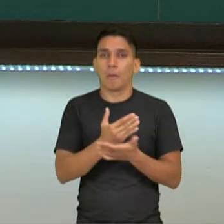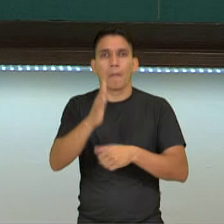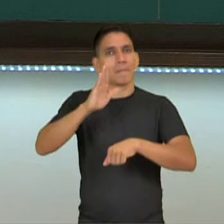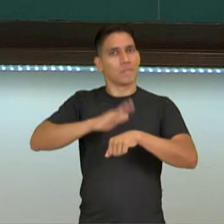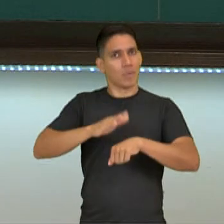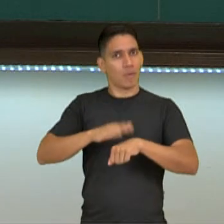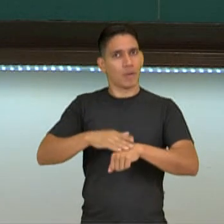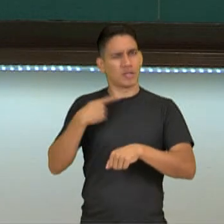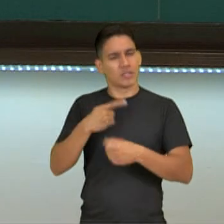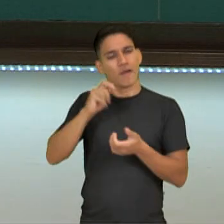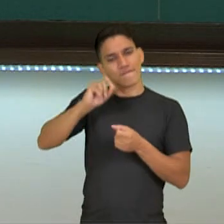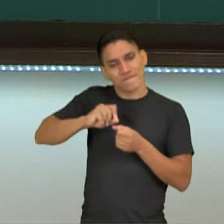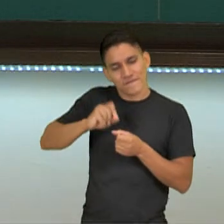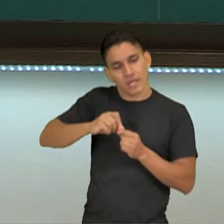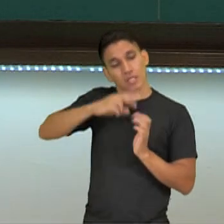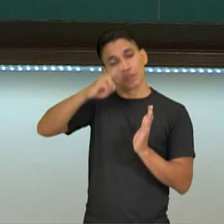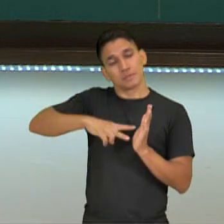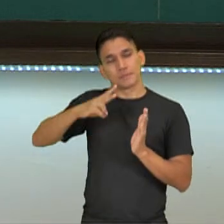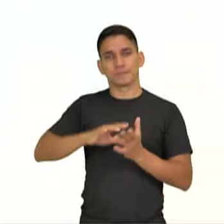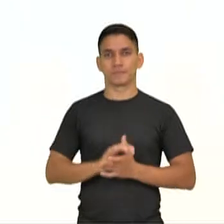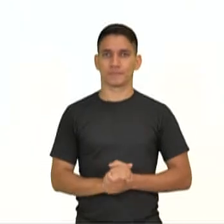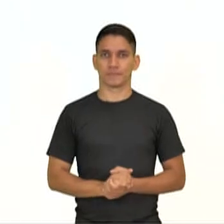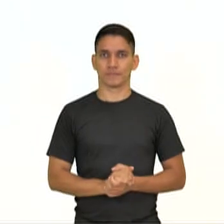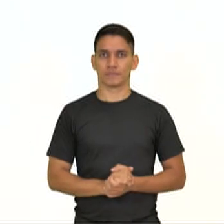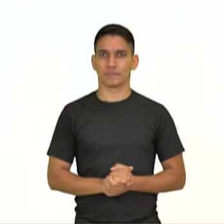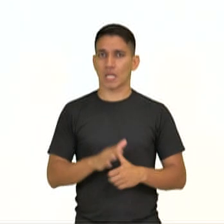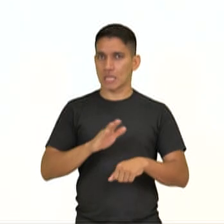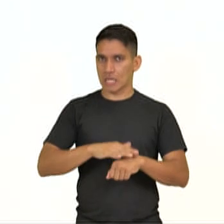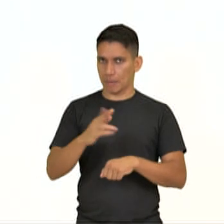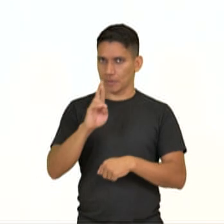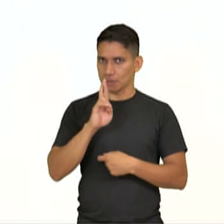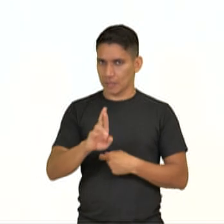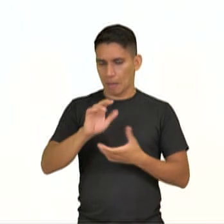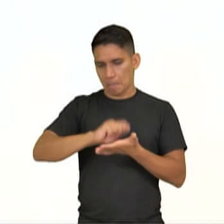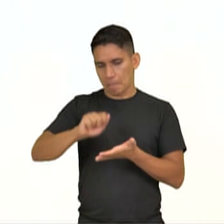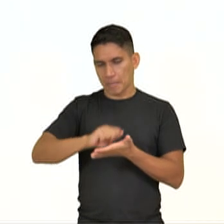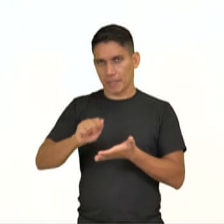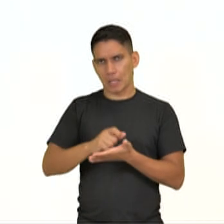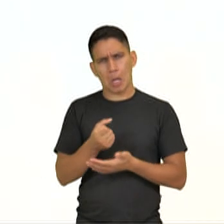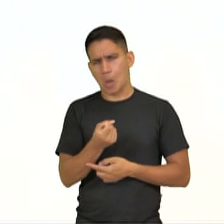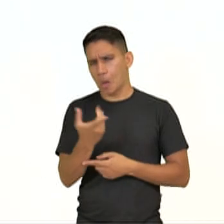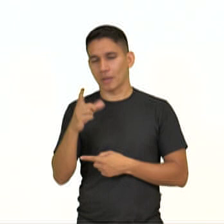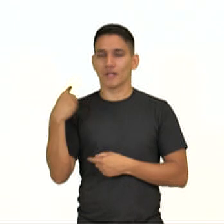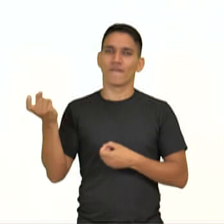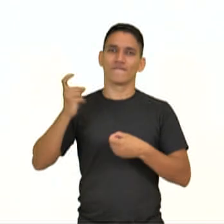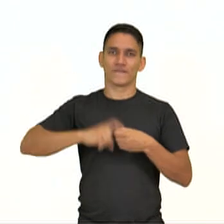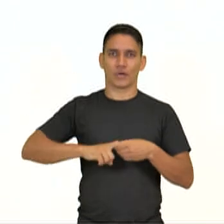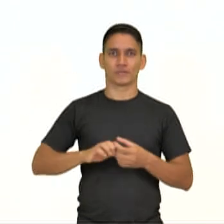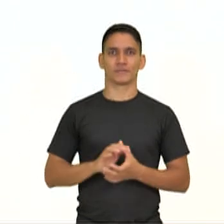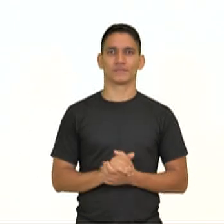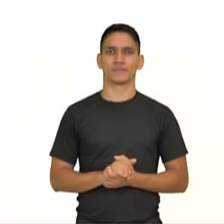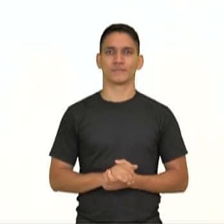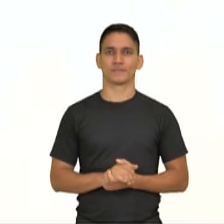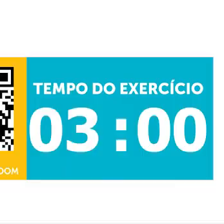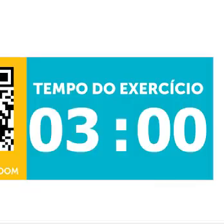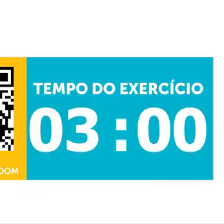momento que nós fizemos a leitura desse texto. Um tempo para vocês escreverem alguma coisa aí e a gente já volta para analisar.